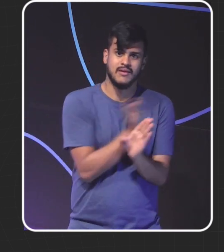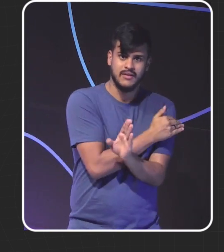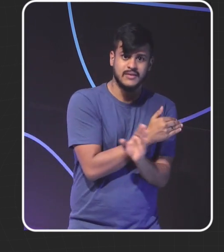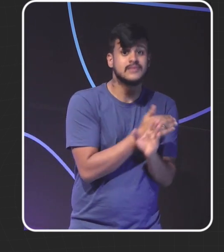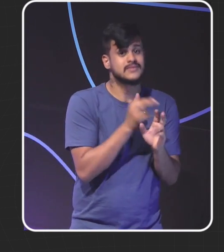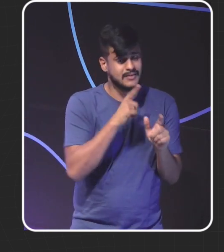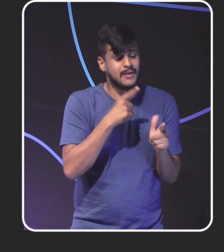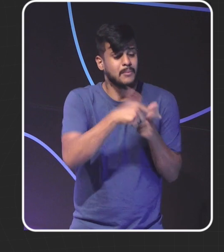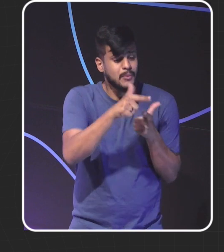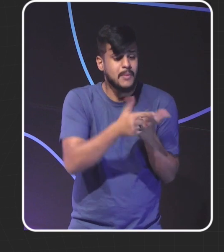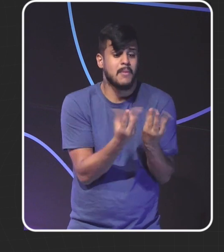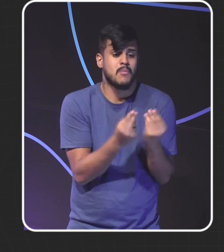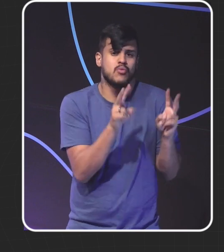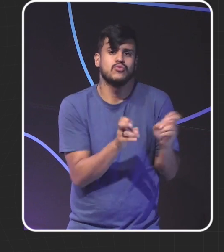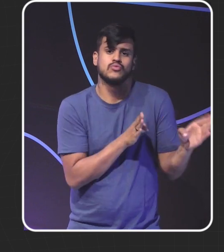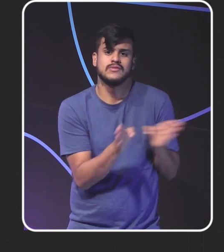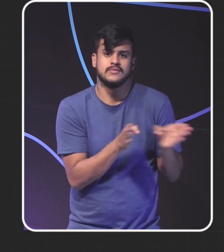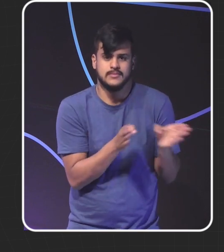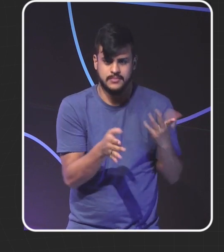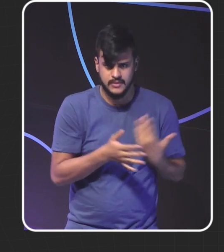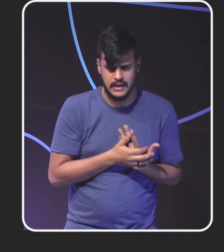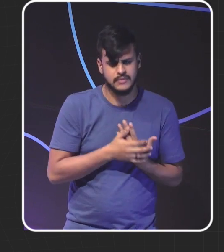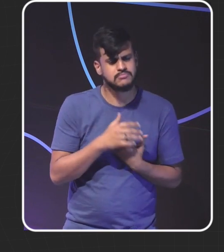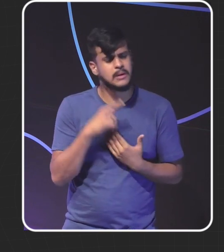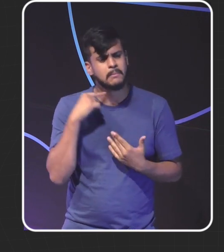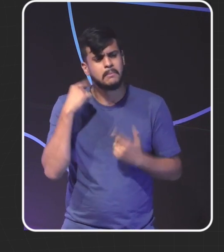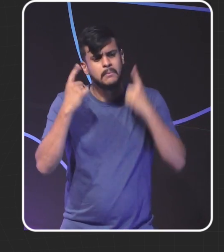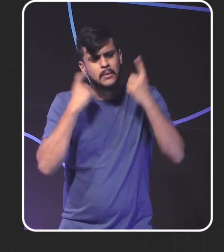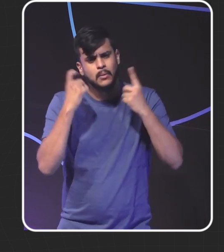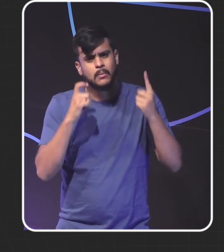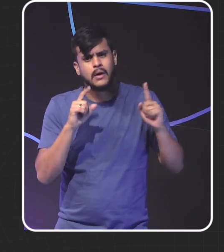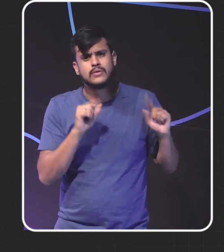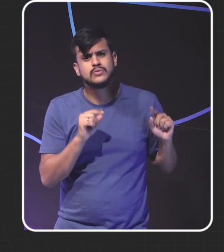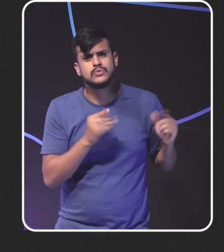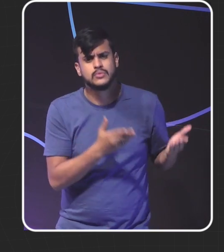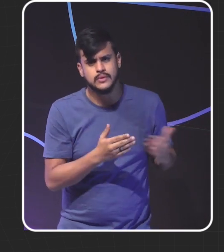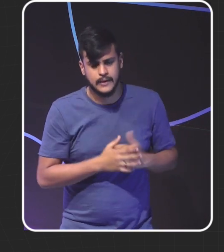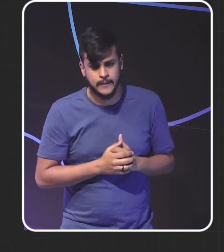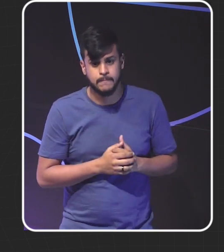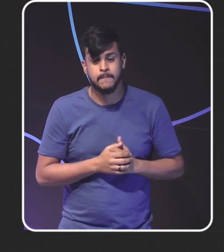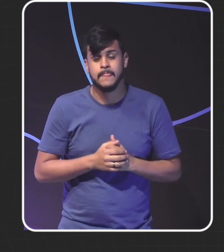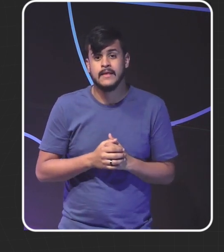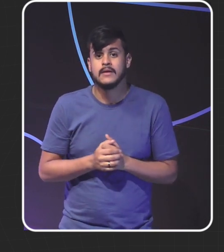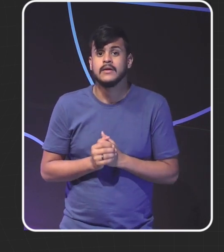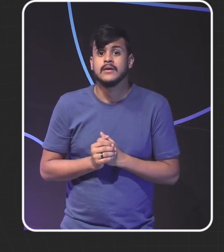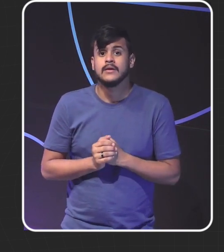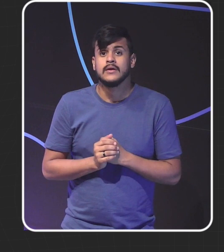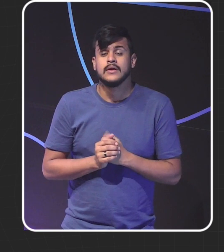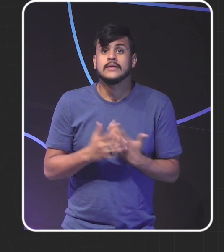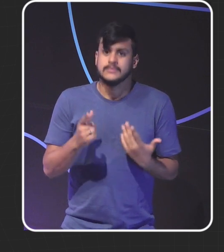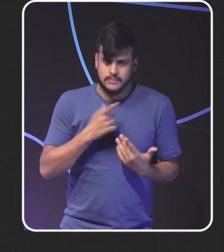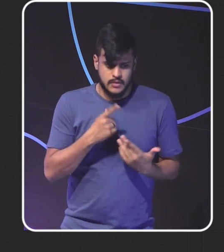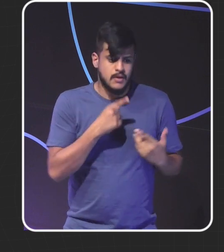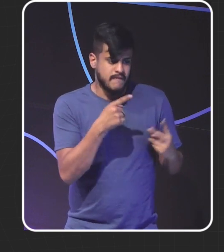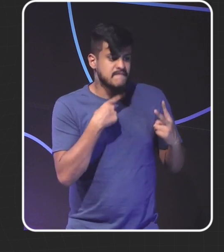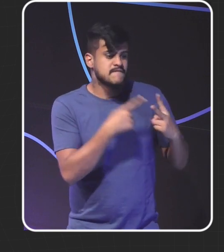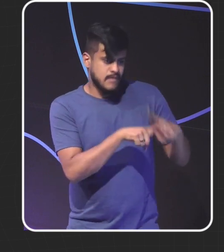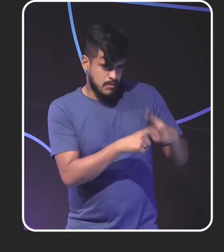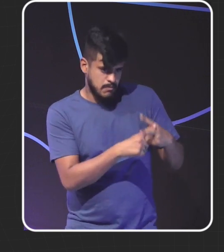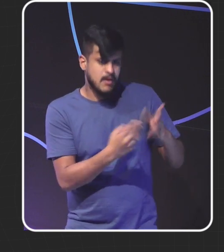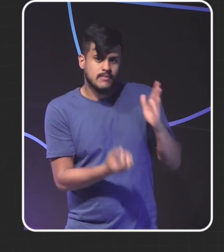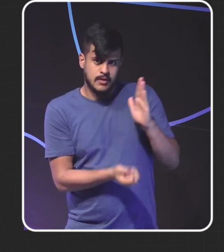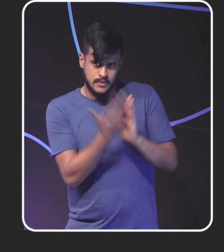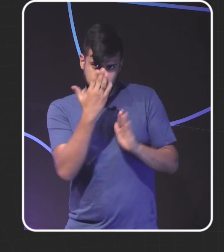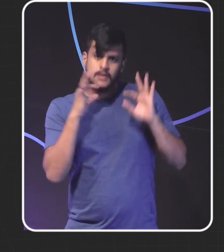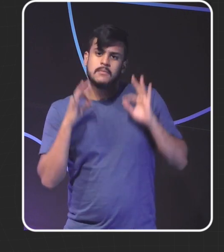acessibilidade. E aí, qual que é a preocupação nesse aspecto? É você ter uma ferramenta que gera templates, que